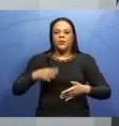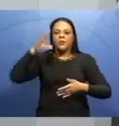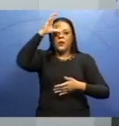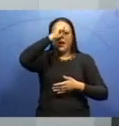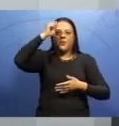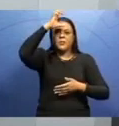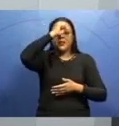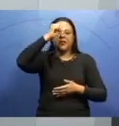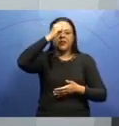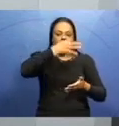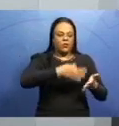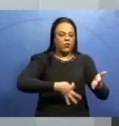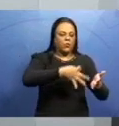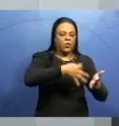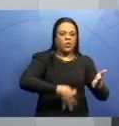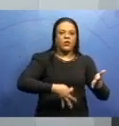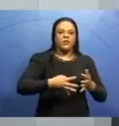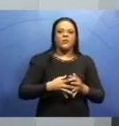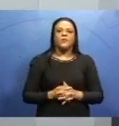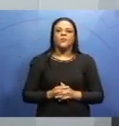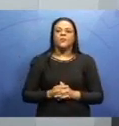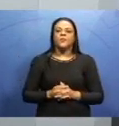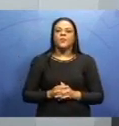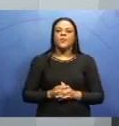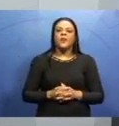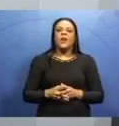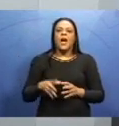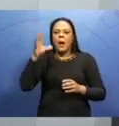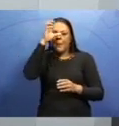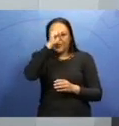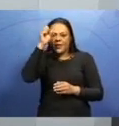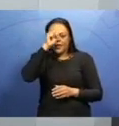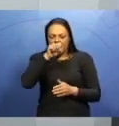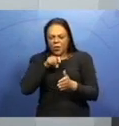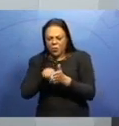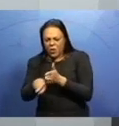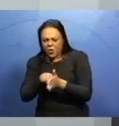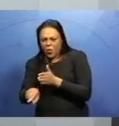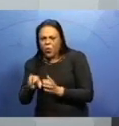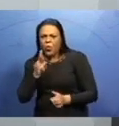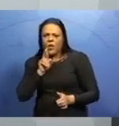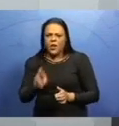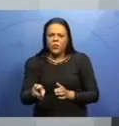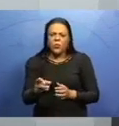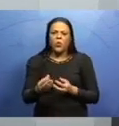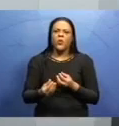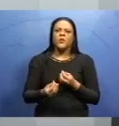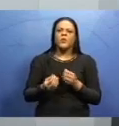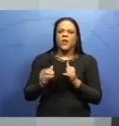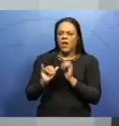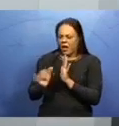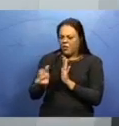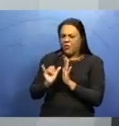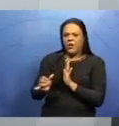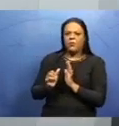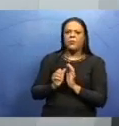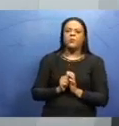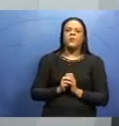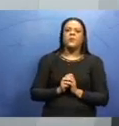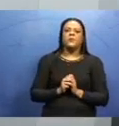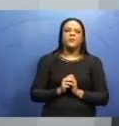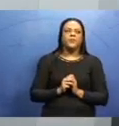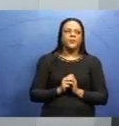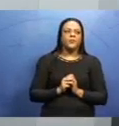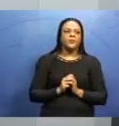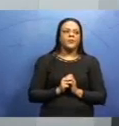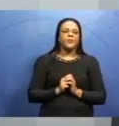Vamos trabalhar um pouco esse texto, fazendo interpretações e questionamentos sobre ele, sobre essa fábula.